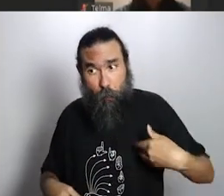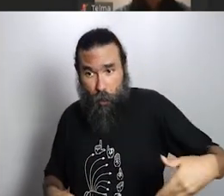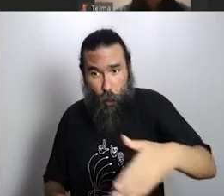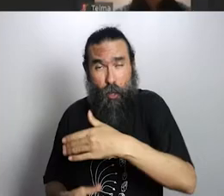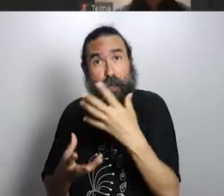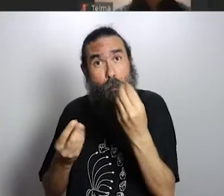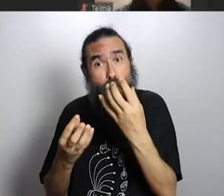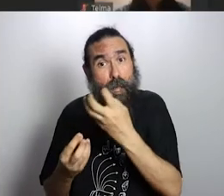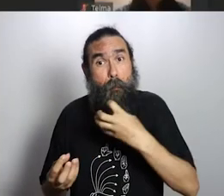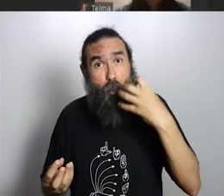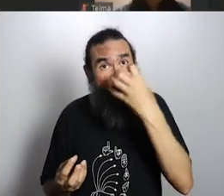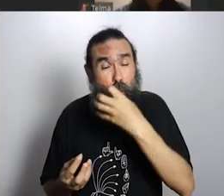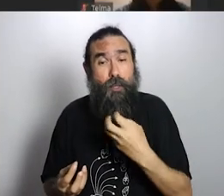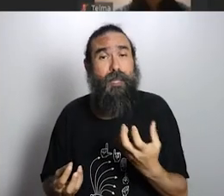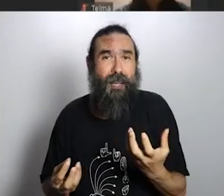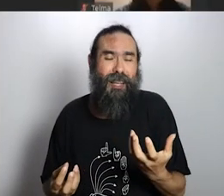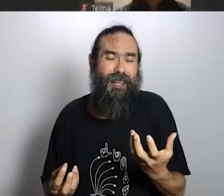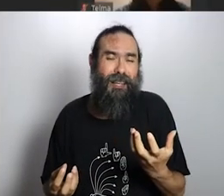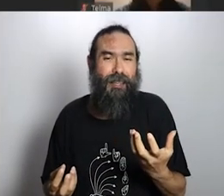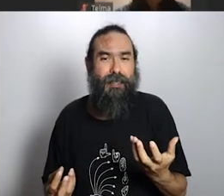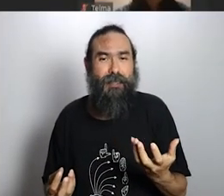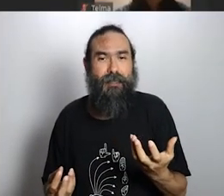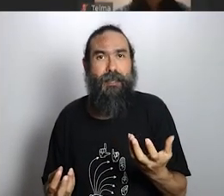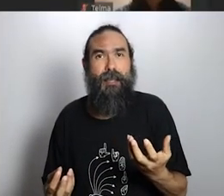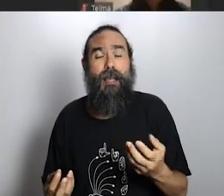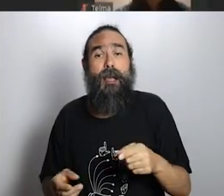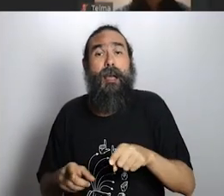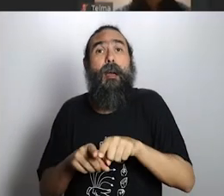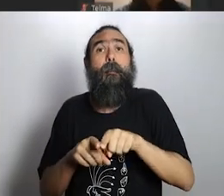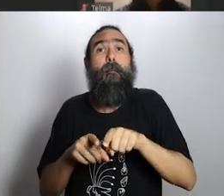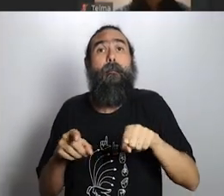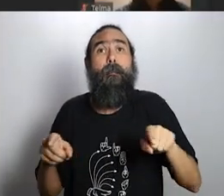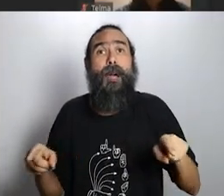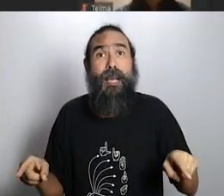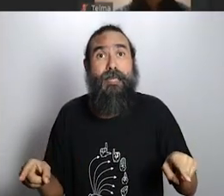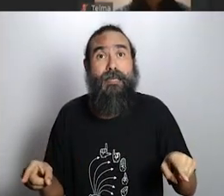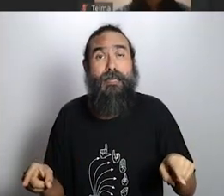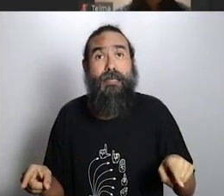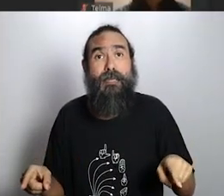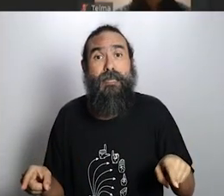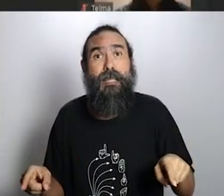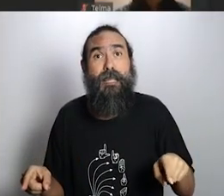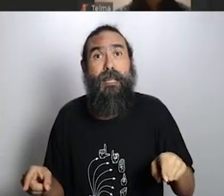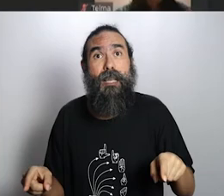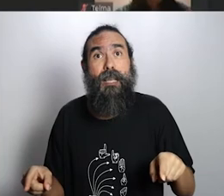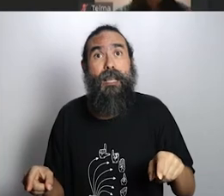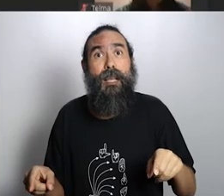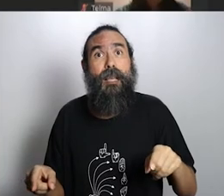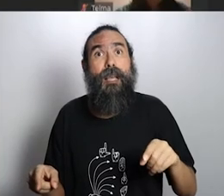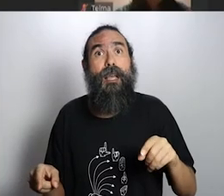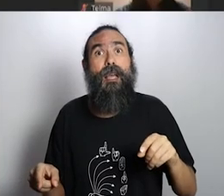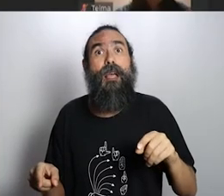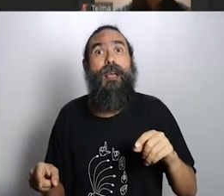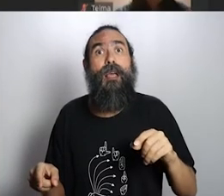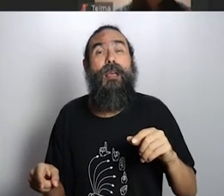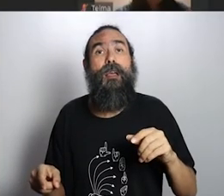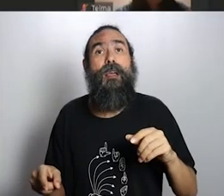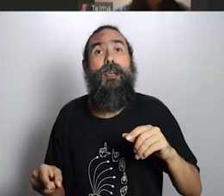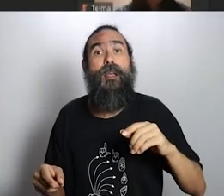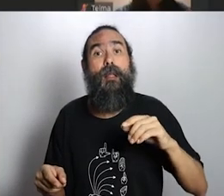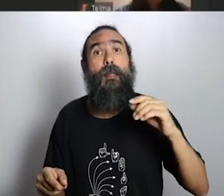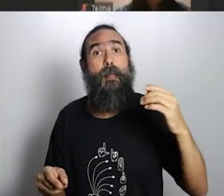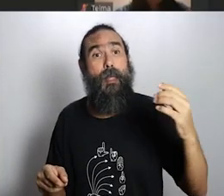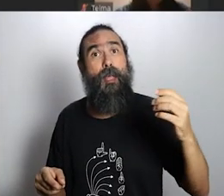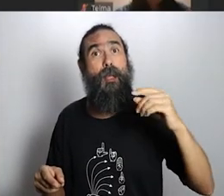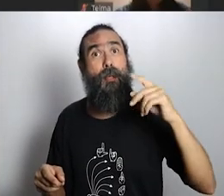beleza misturada com riqueza. Aí faz que nem a música. Mas no jardim da natureza roubaram um pouco de